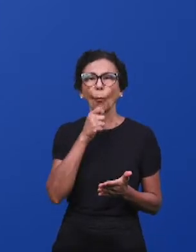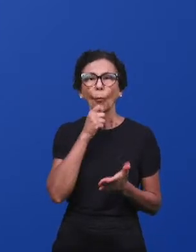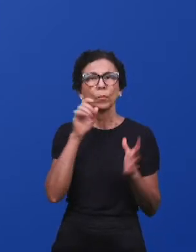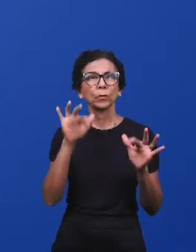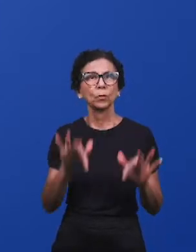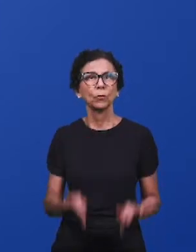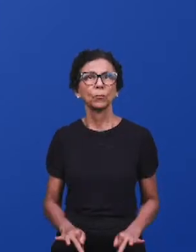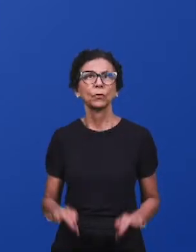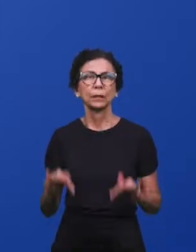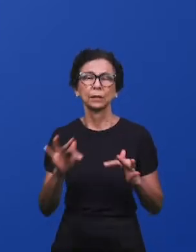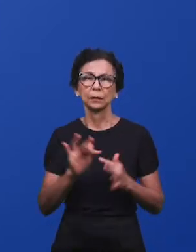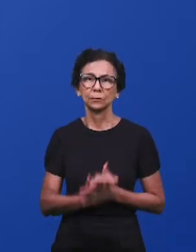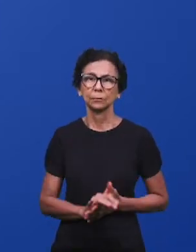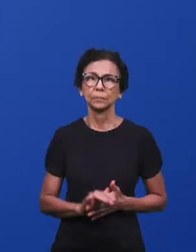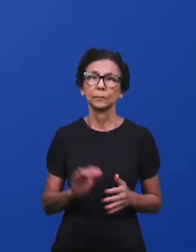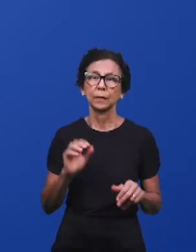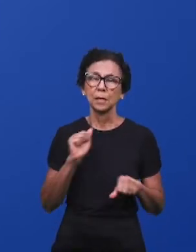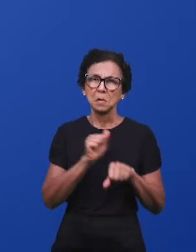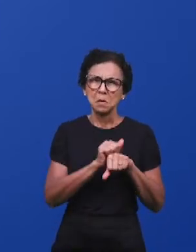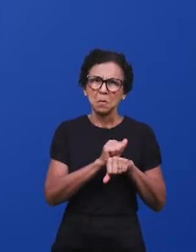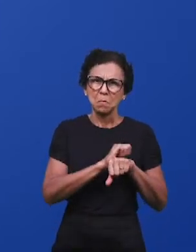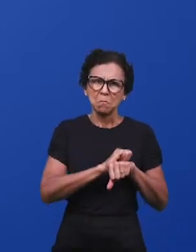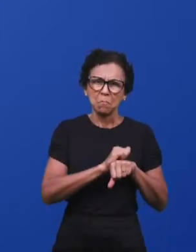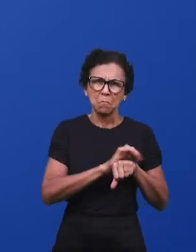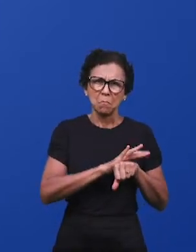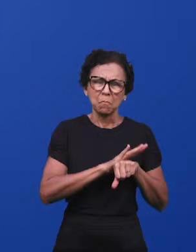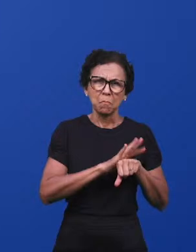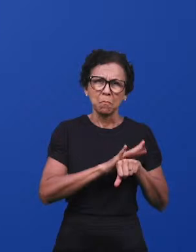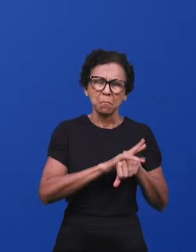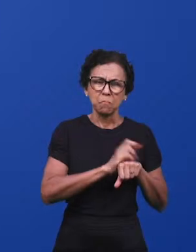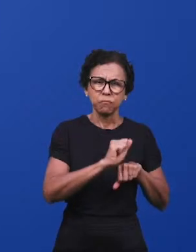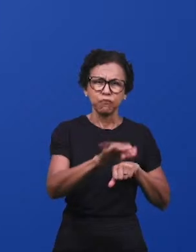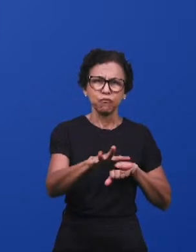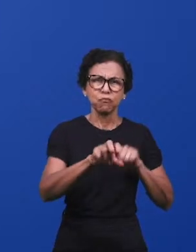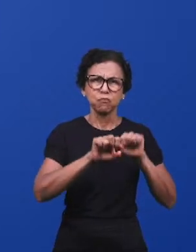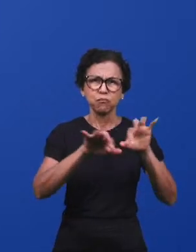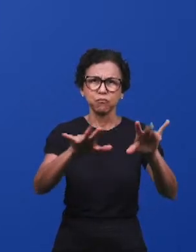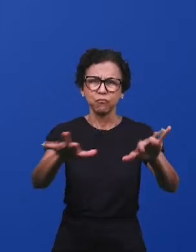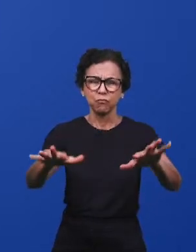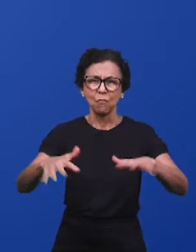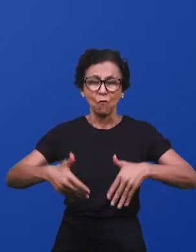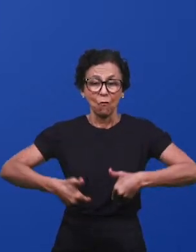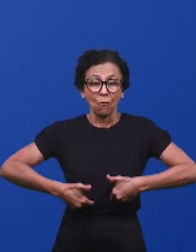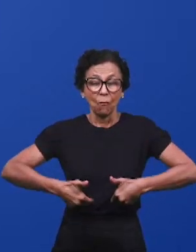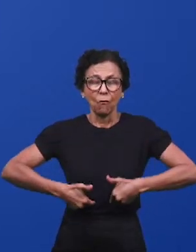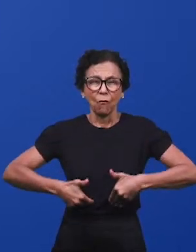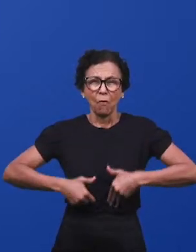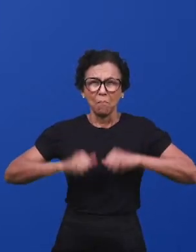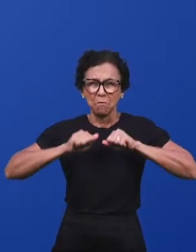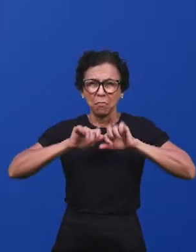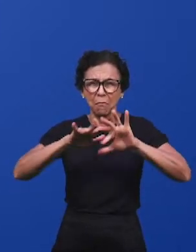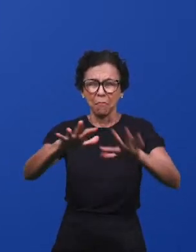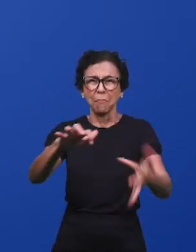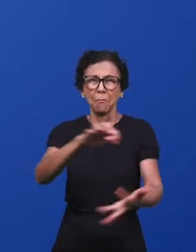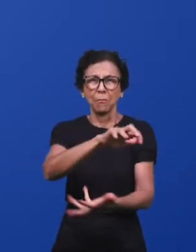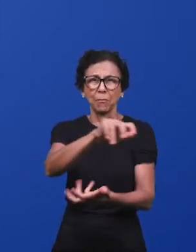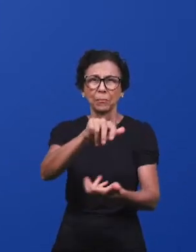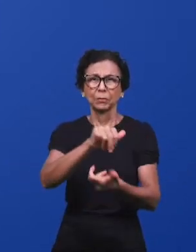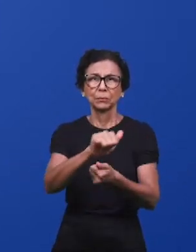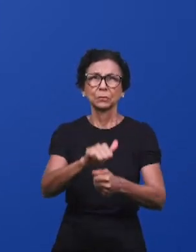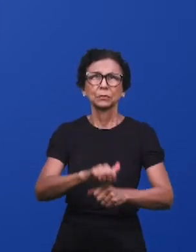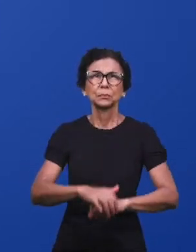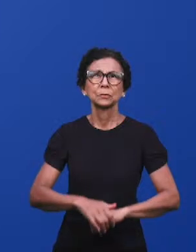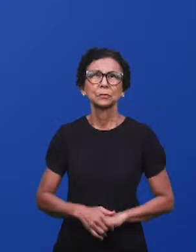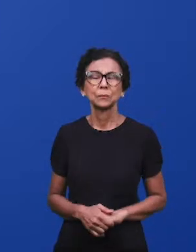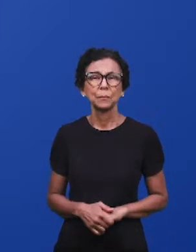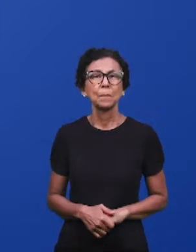pestes e terremotos em vários lugares. E nós temos visto isso todos os dias nos noticiários, que em vários lugares tem acontecido isso.